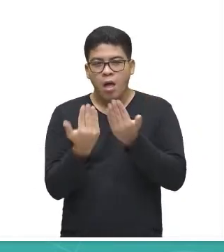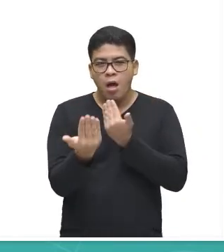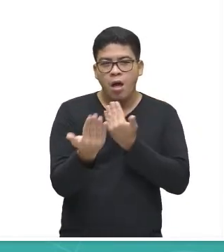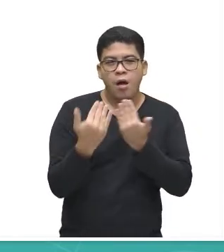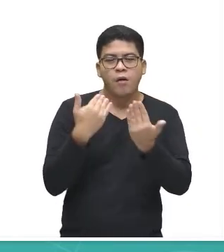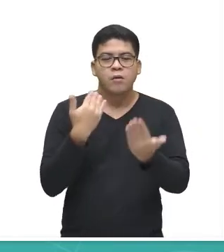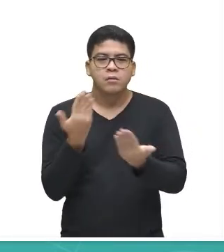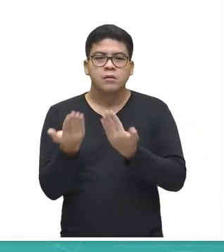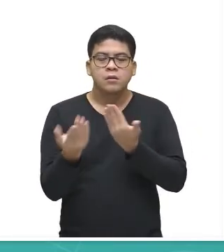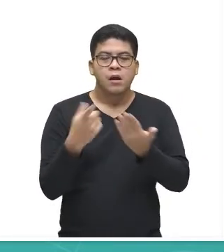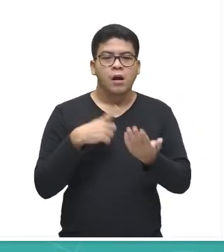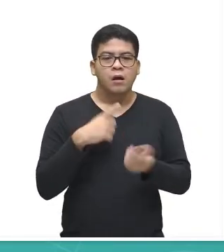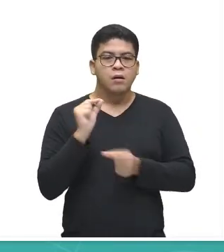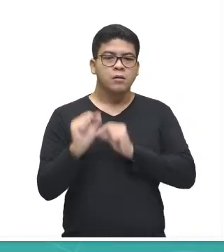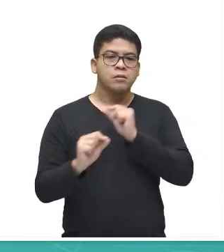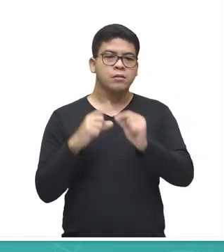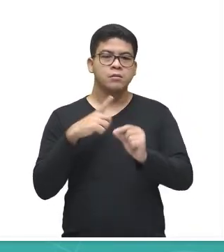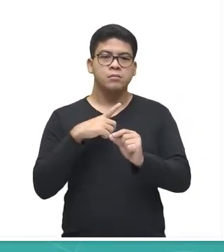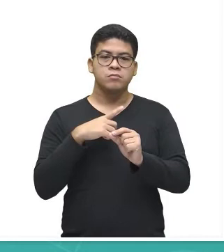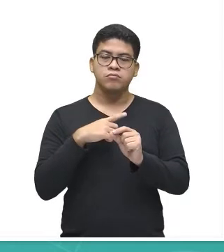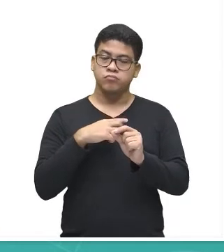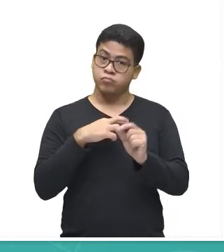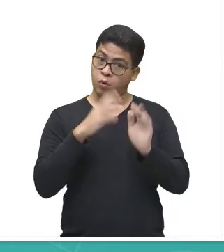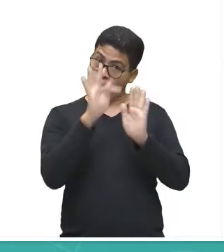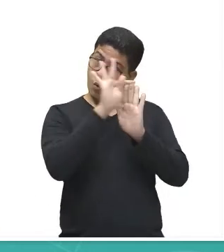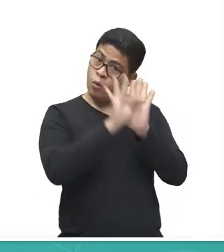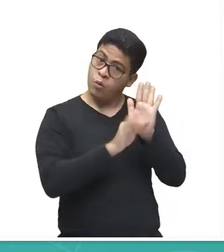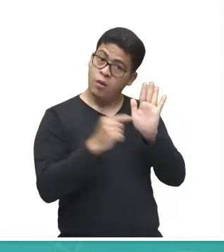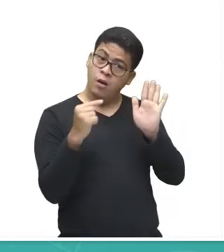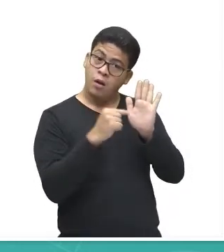um bom relacionamento. De acordo com o texto,